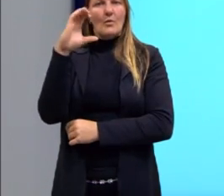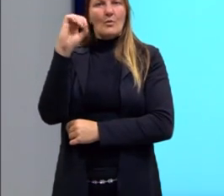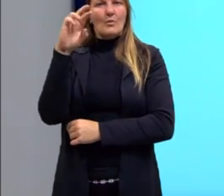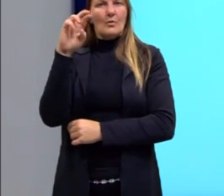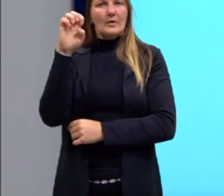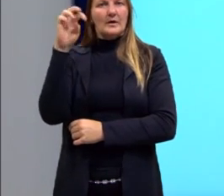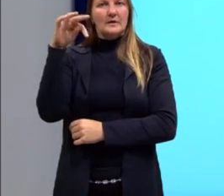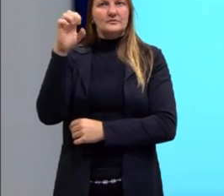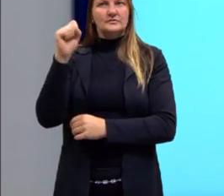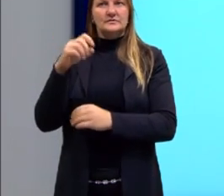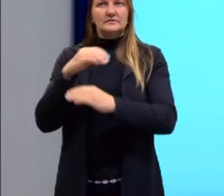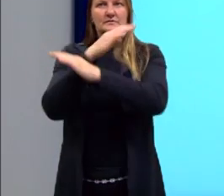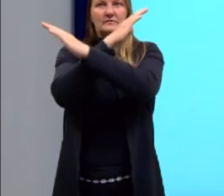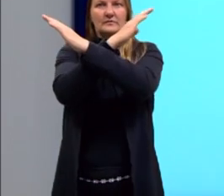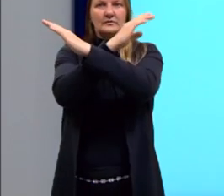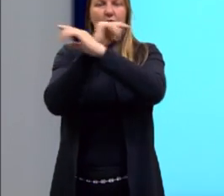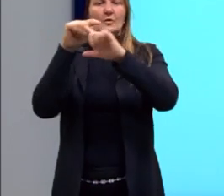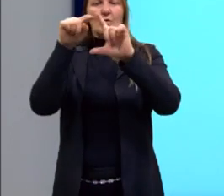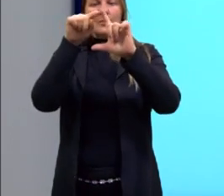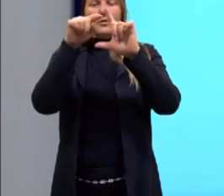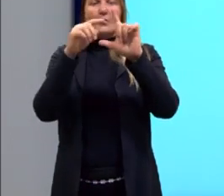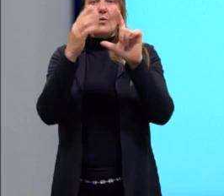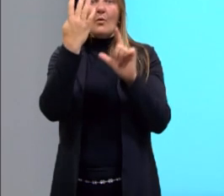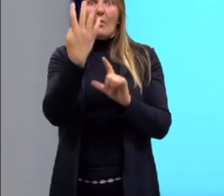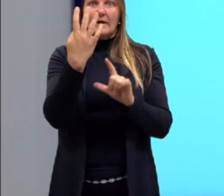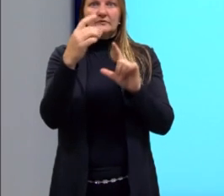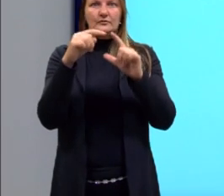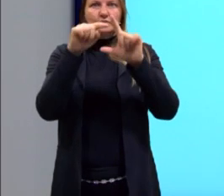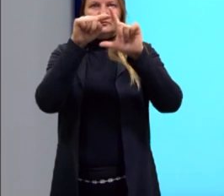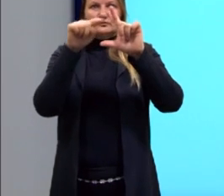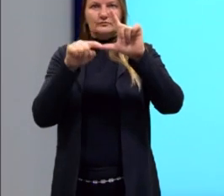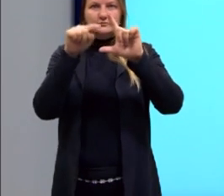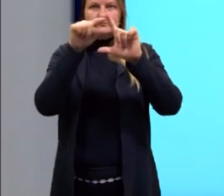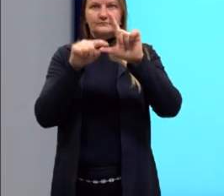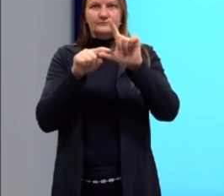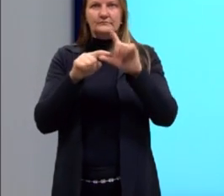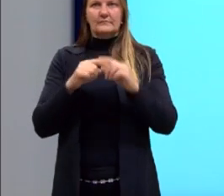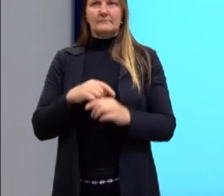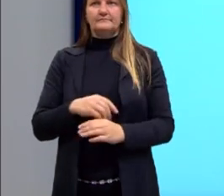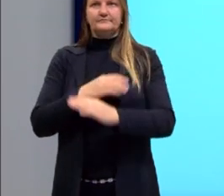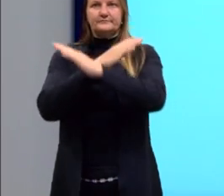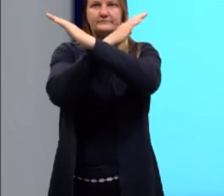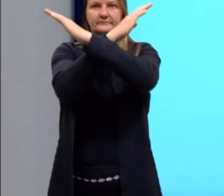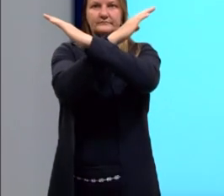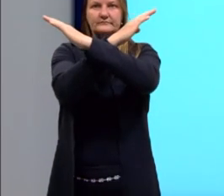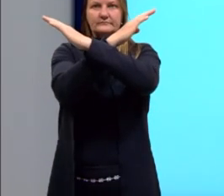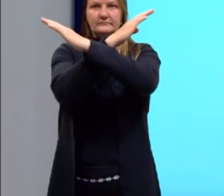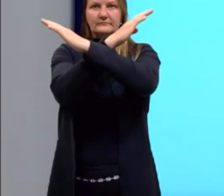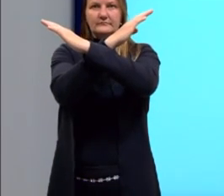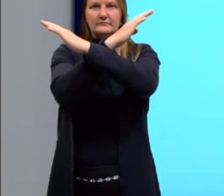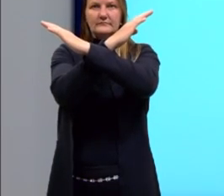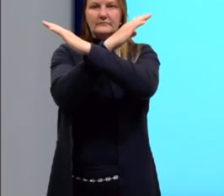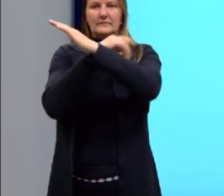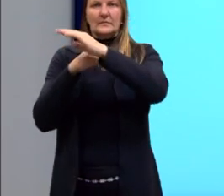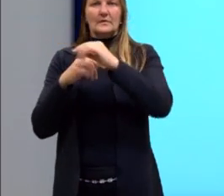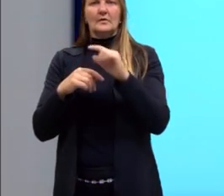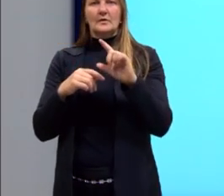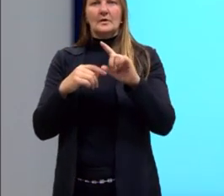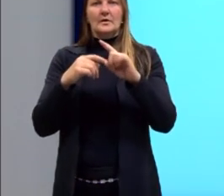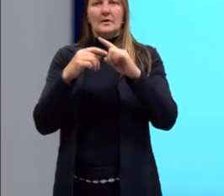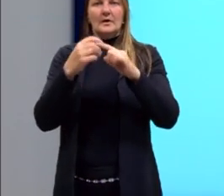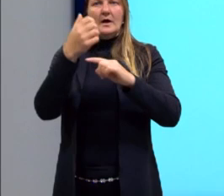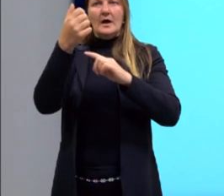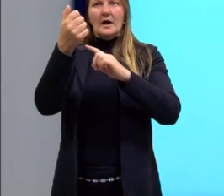Elas formam quatro ângulos tá usando luz aqui então estão destacados o